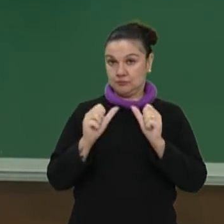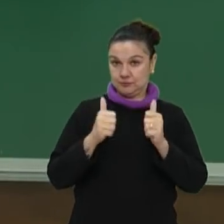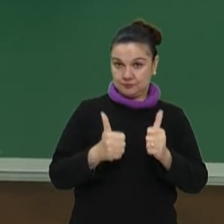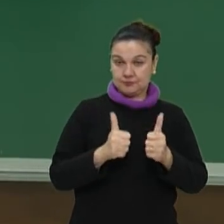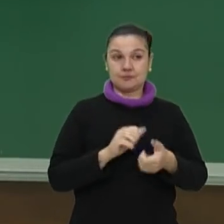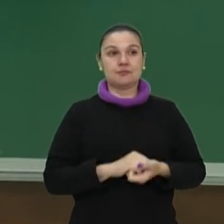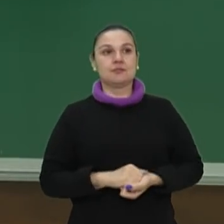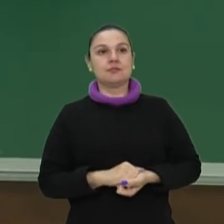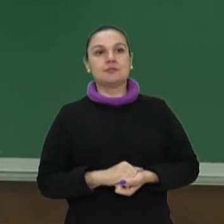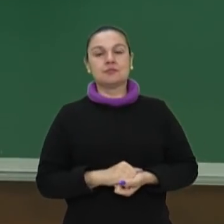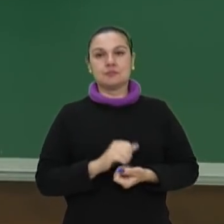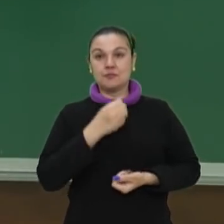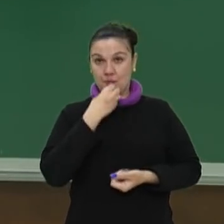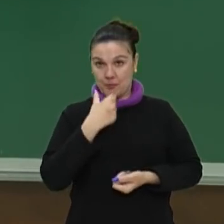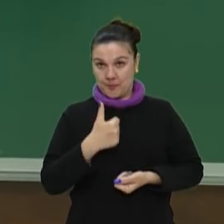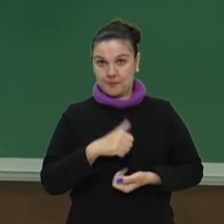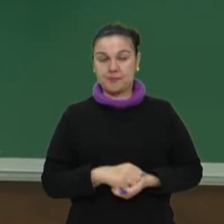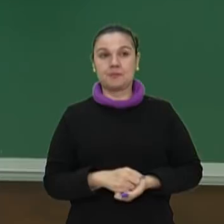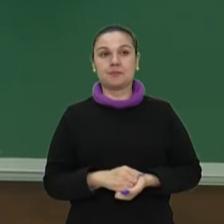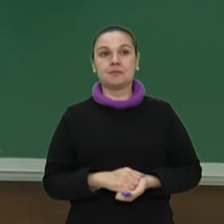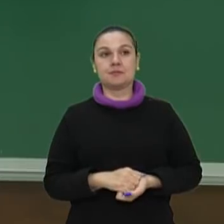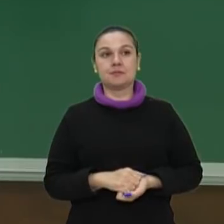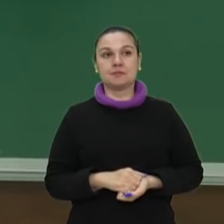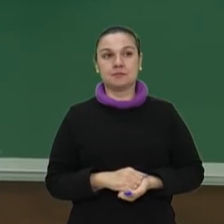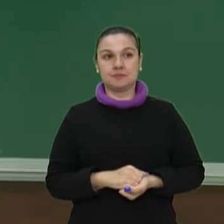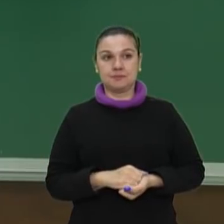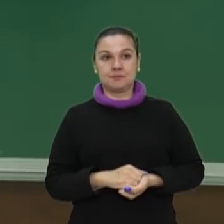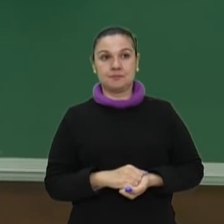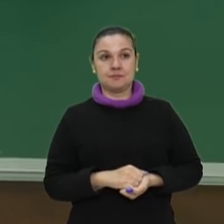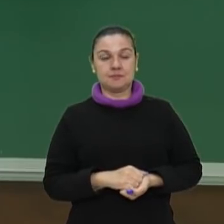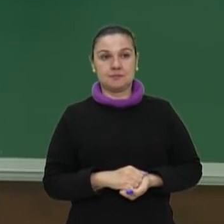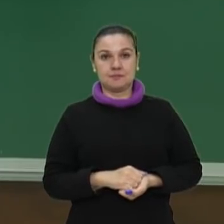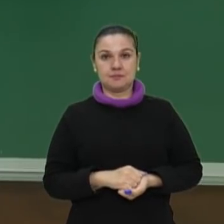exercícios, ok? Beleza? Vamos lá, então.